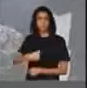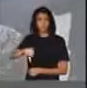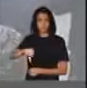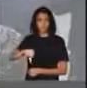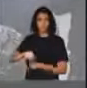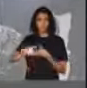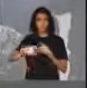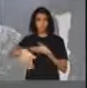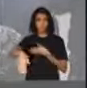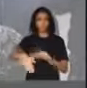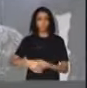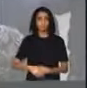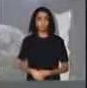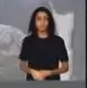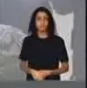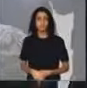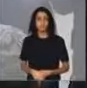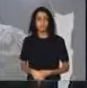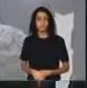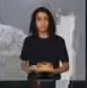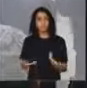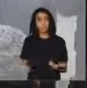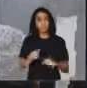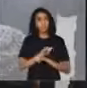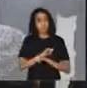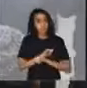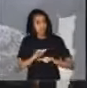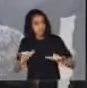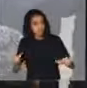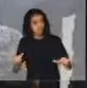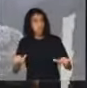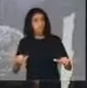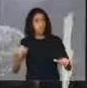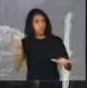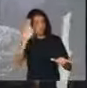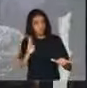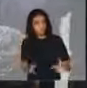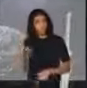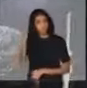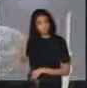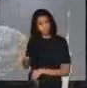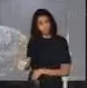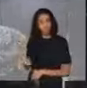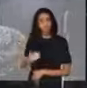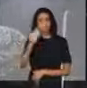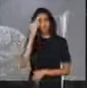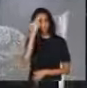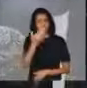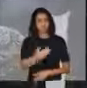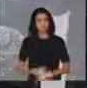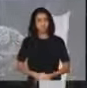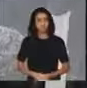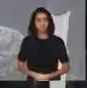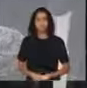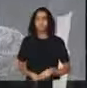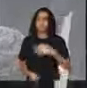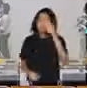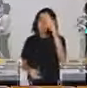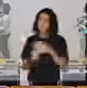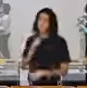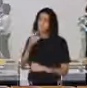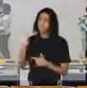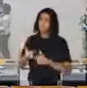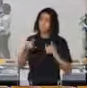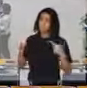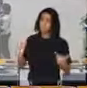e estamos aqui comunicando a essa casa e ao Brasil a eleição do Pedro Fernandes. Muito obrigado, presidente. Obrigado, desejo boa sorte